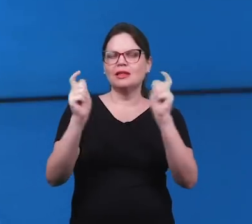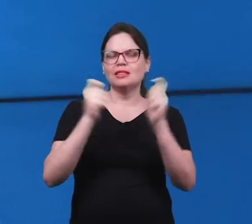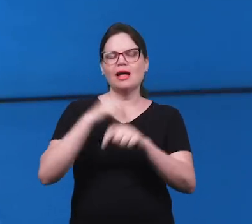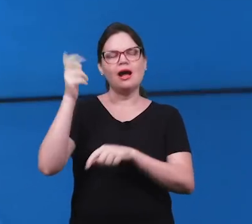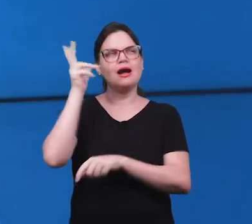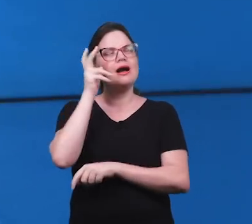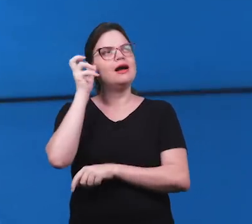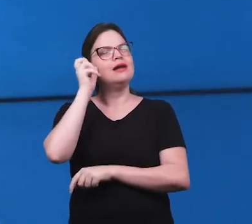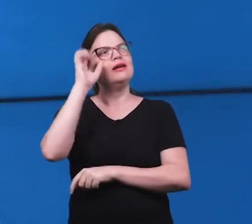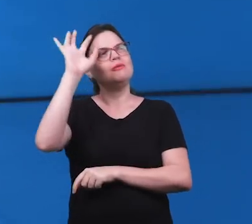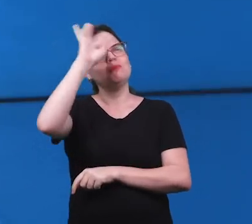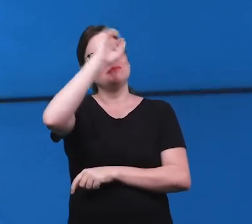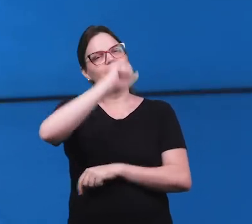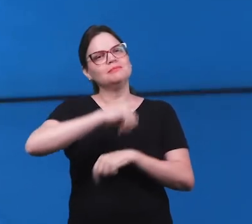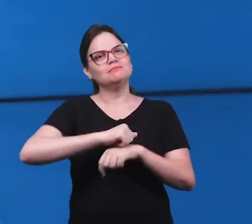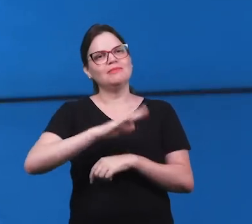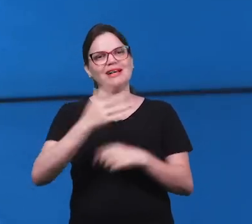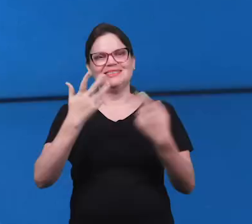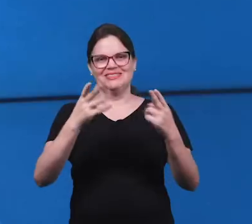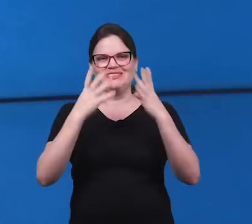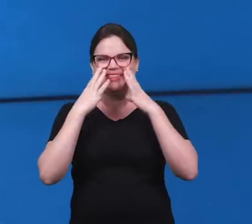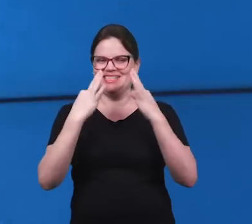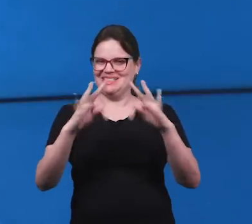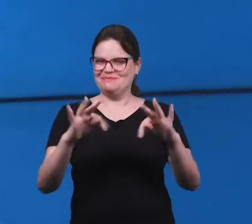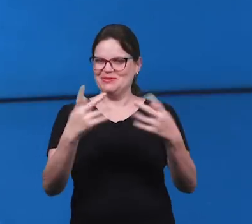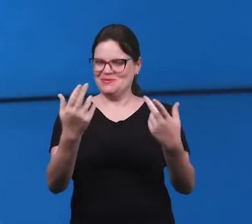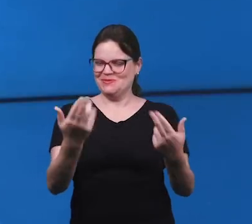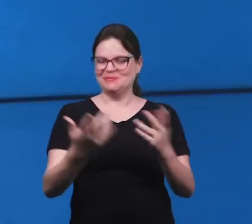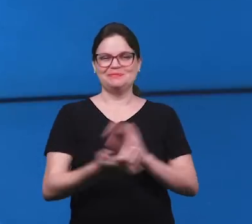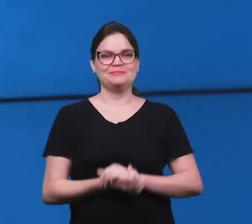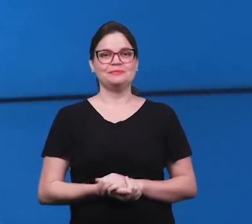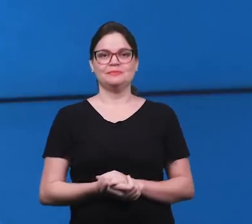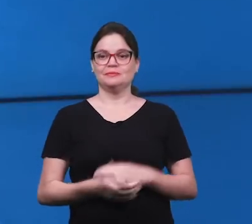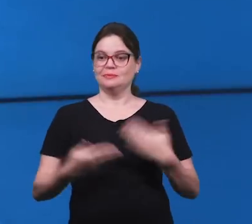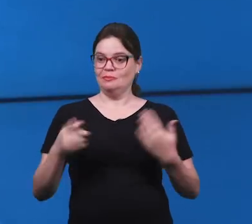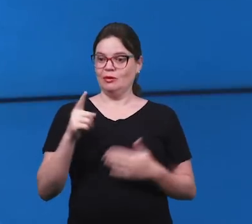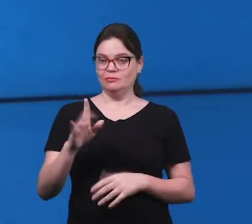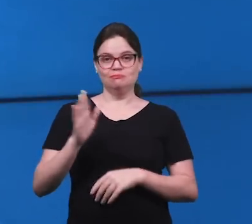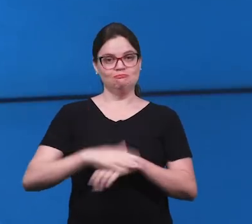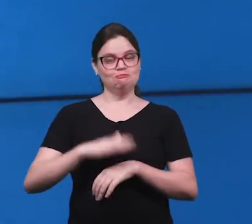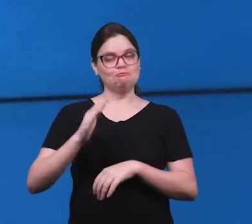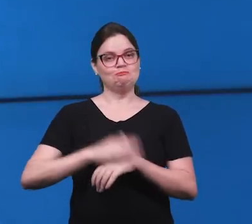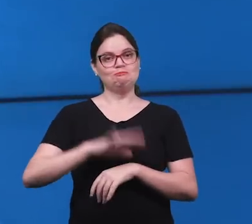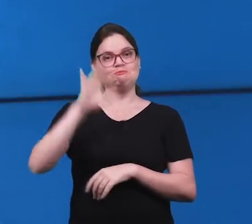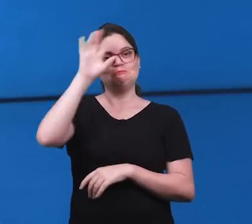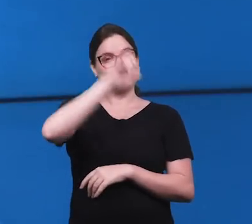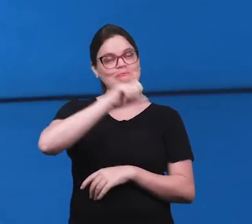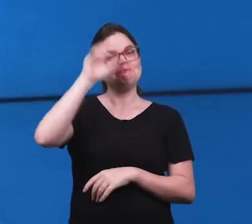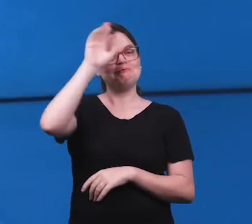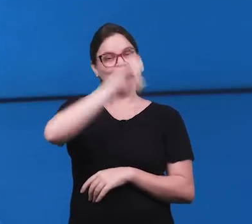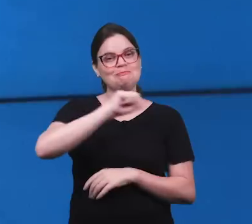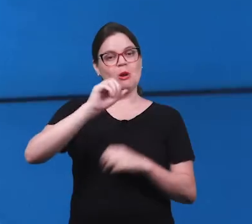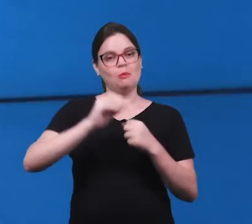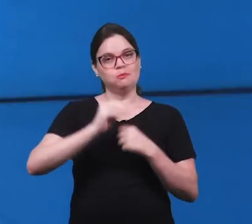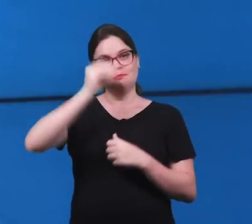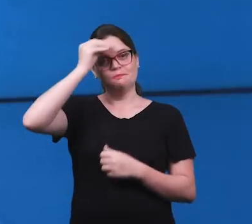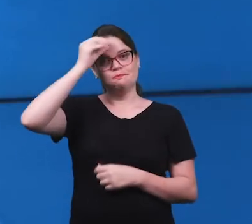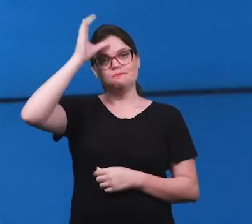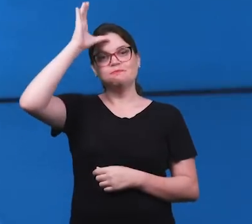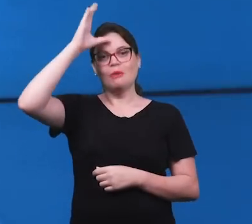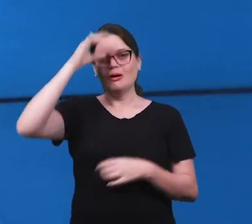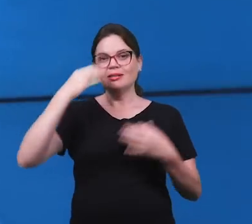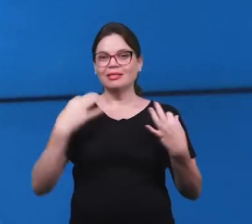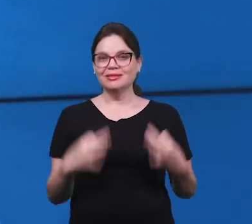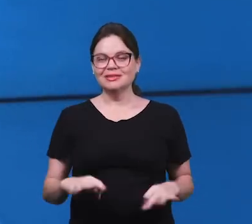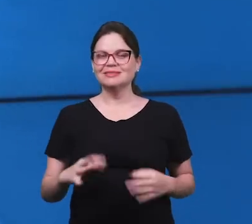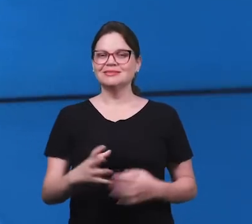mais da palavra do Senhor, conforme o testemunho da irmã. E com isso, a irmã está cada vez mais aprendendo, e é isso mesmo. E isso